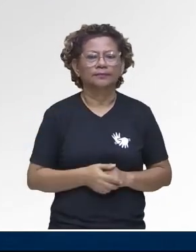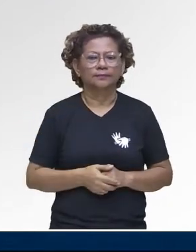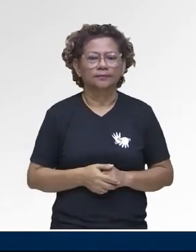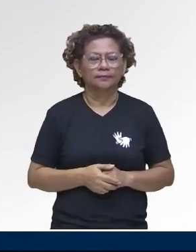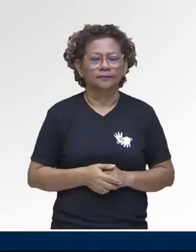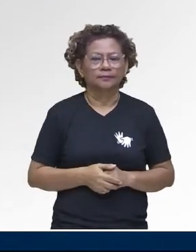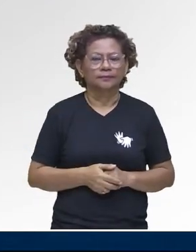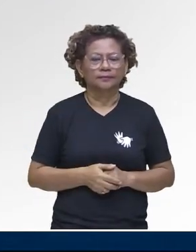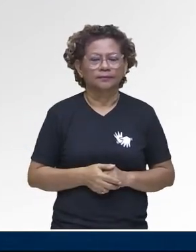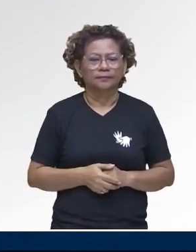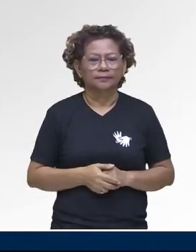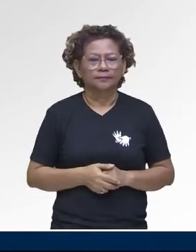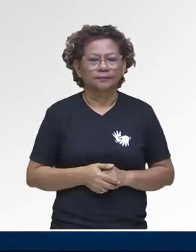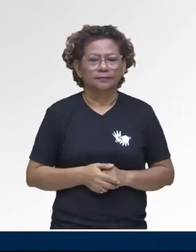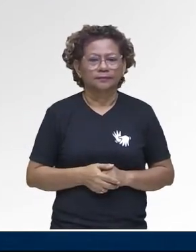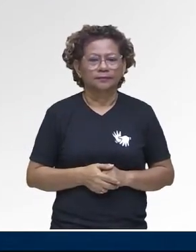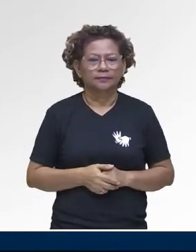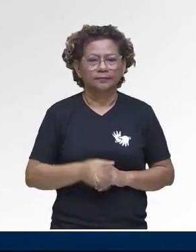centésimos,